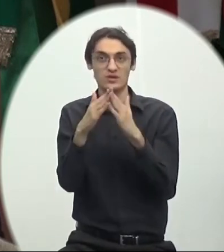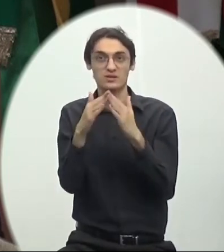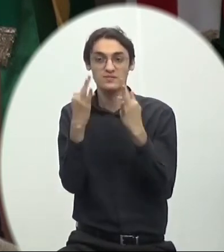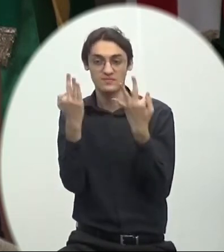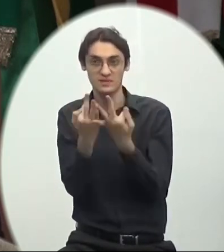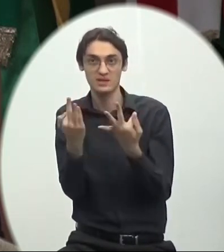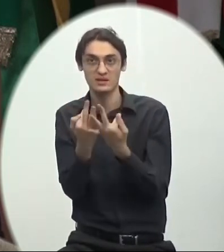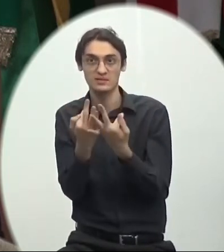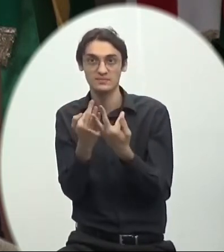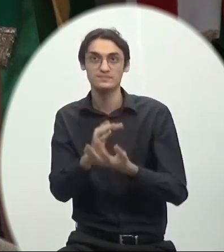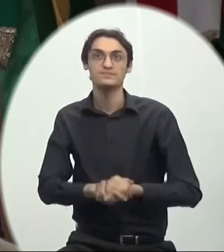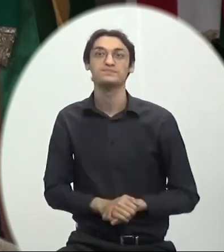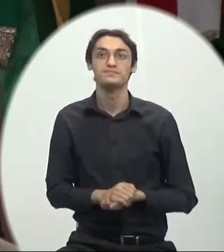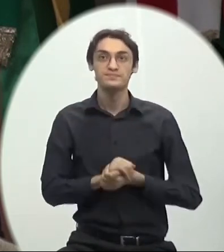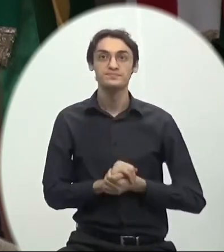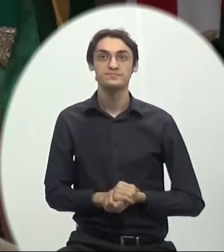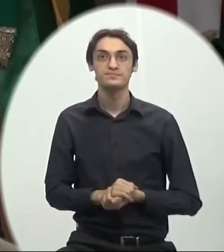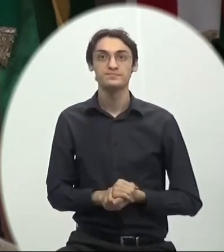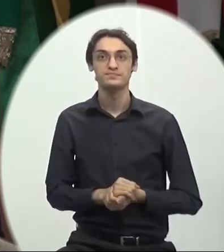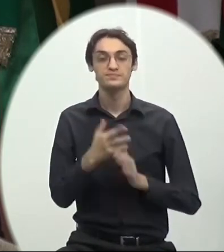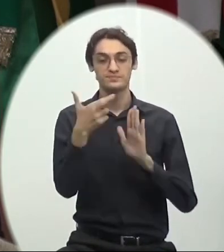familiar.